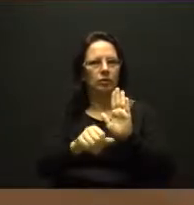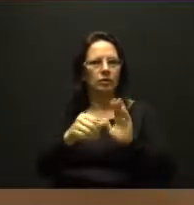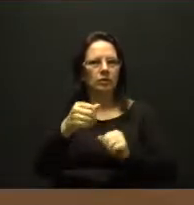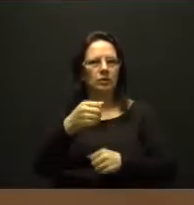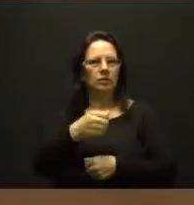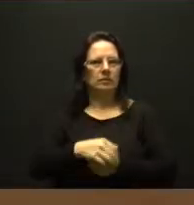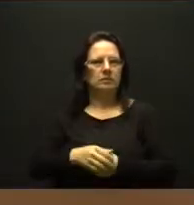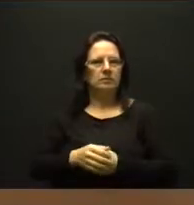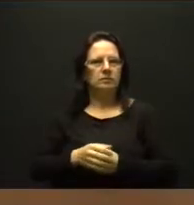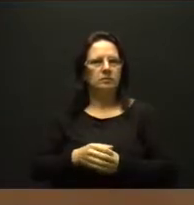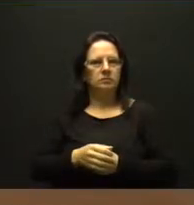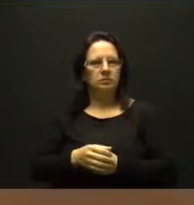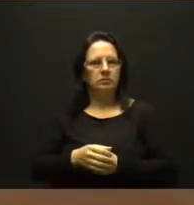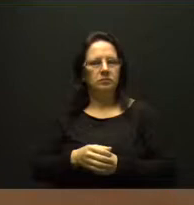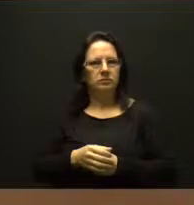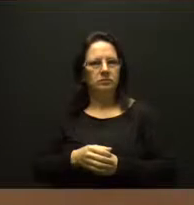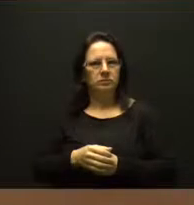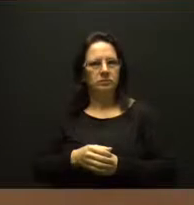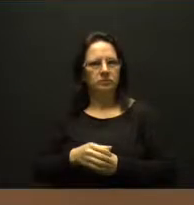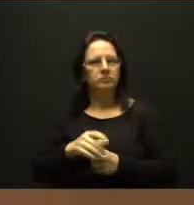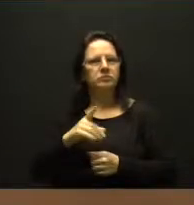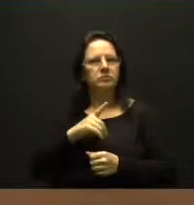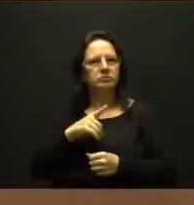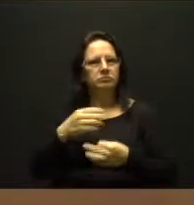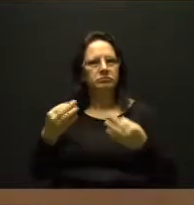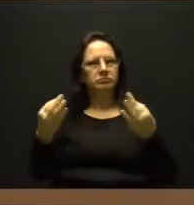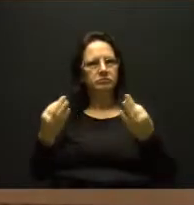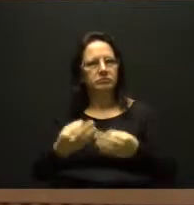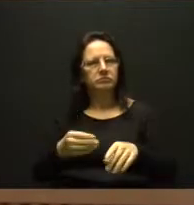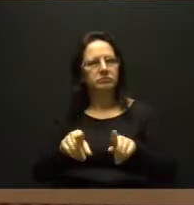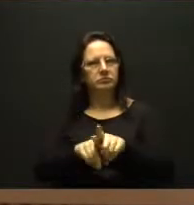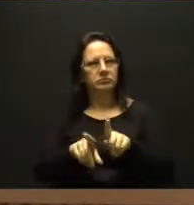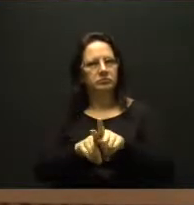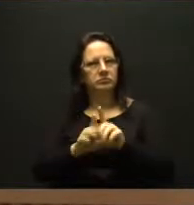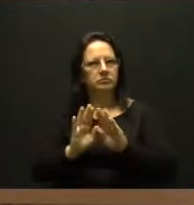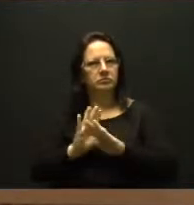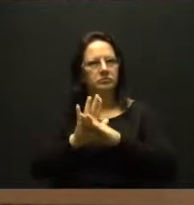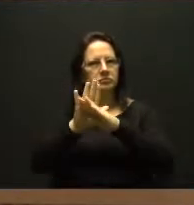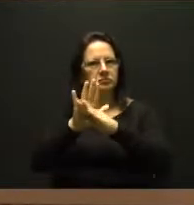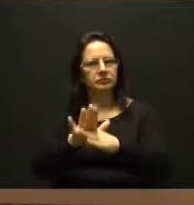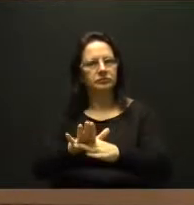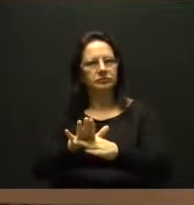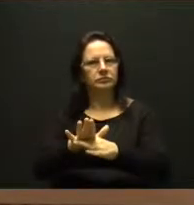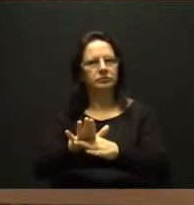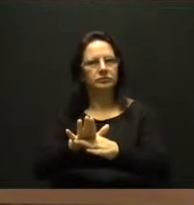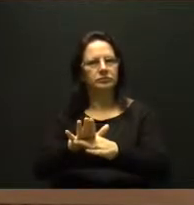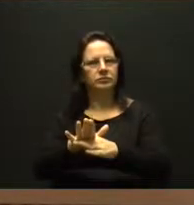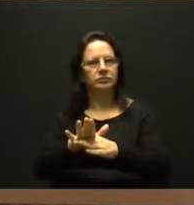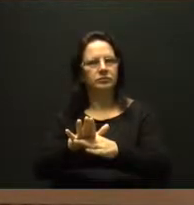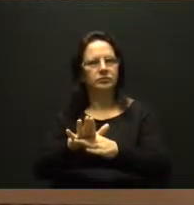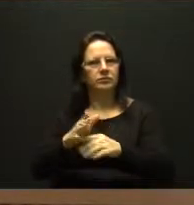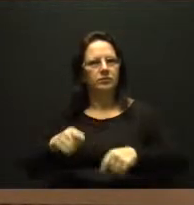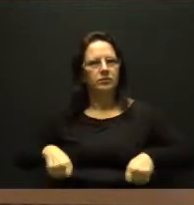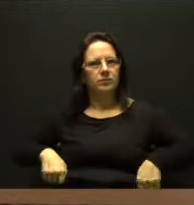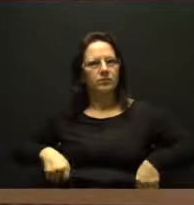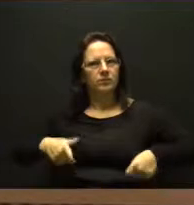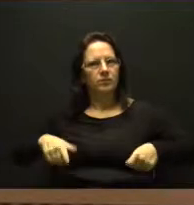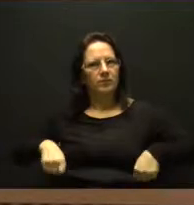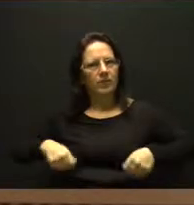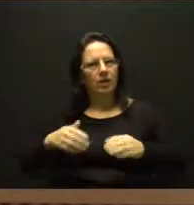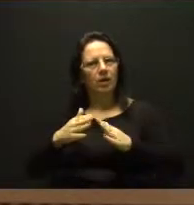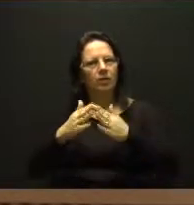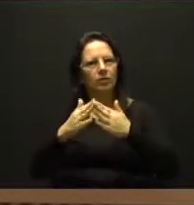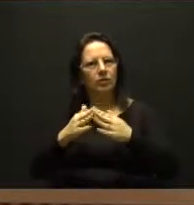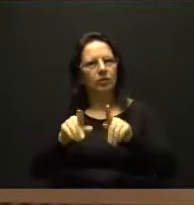3248 2008 é certo ainda que para atendimento estado a despesa solicita também a